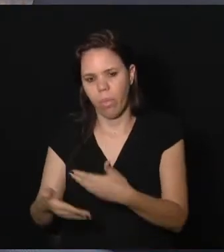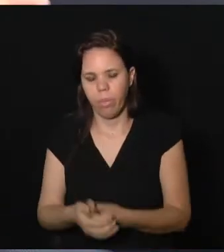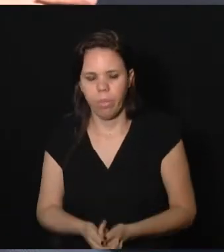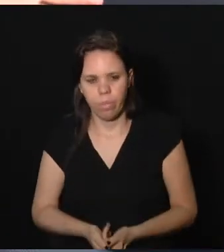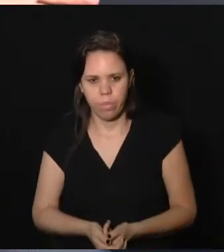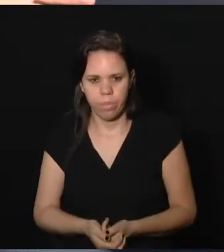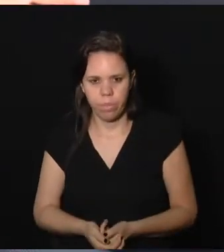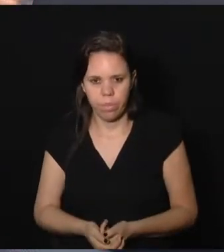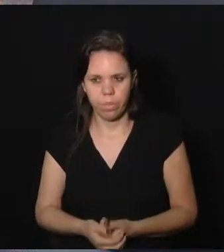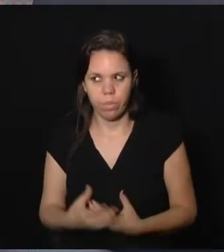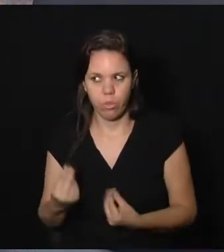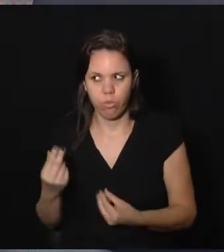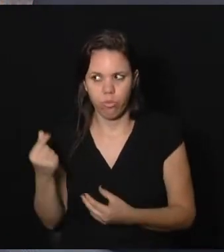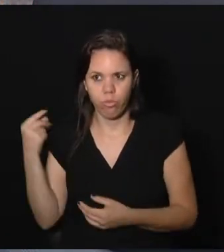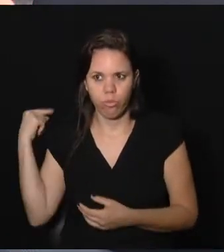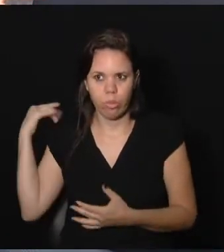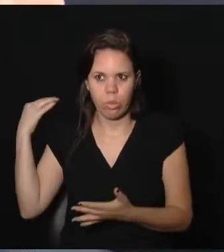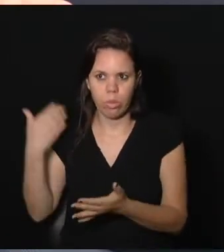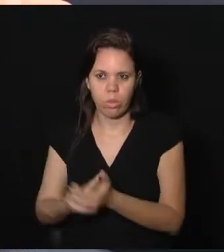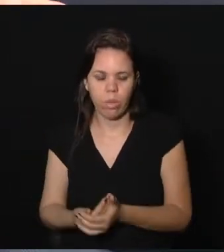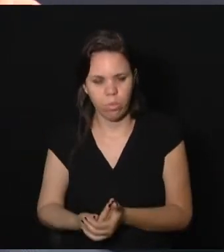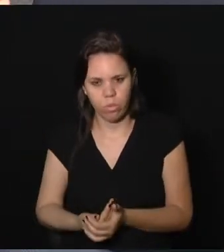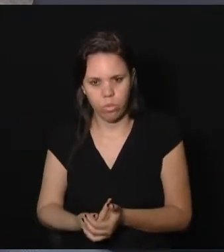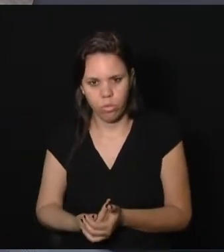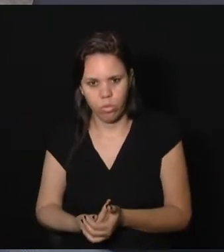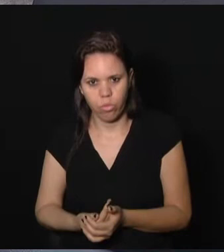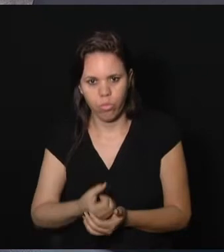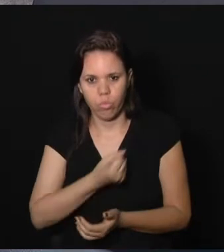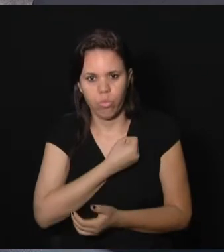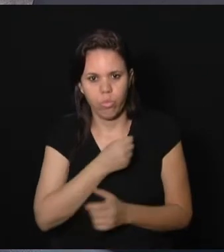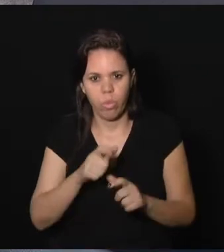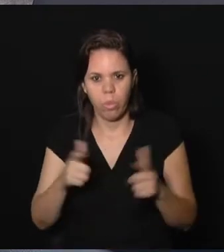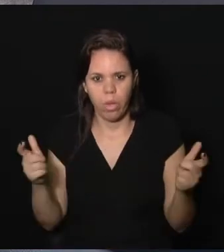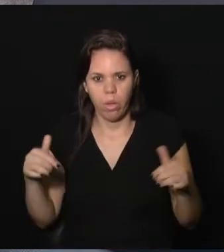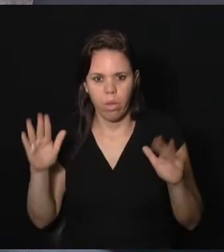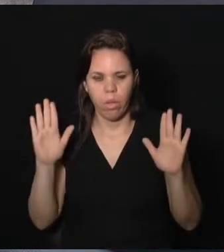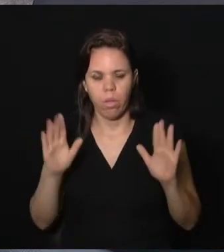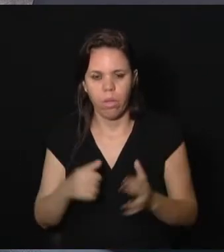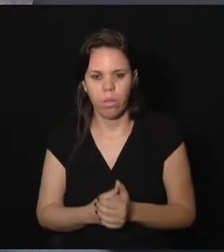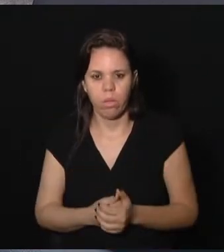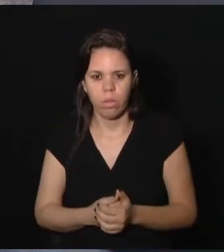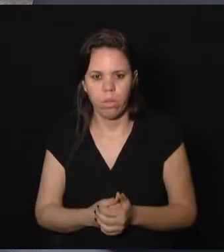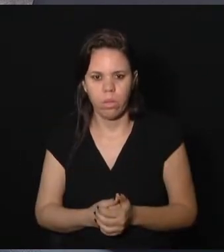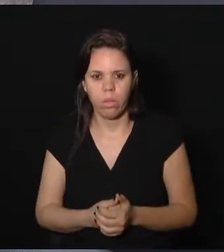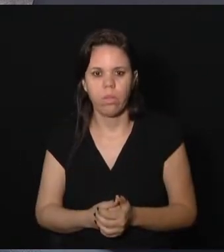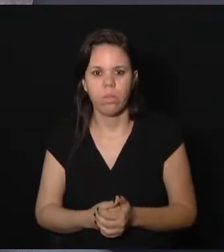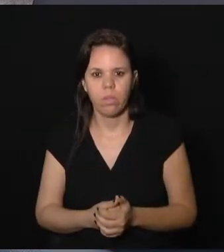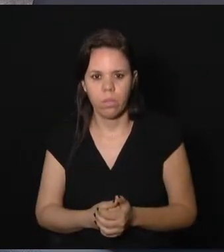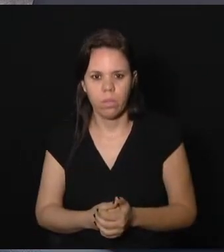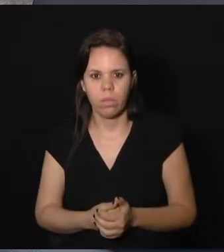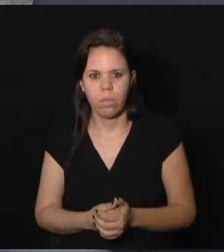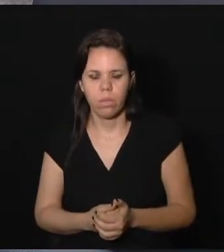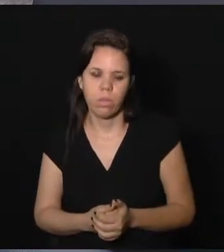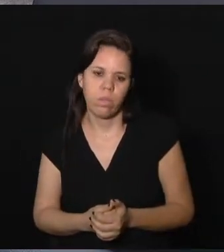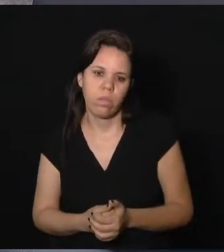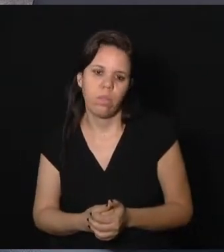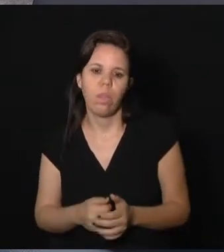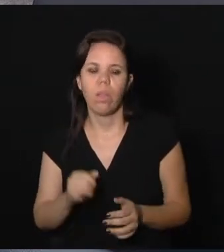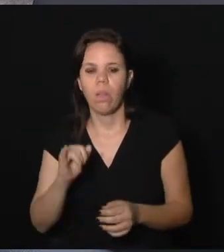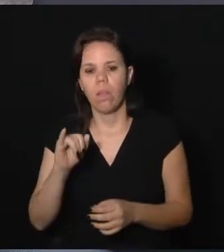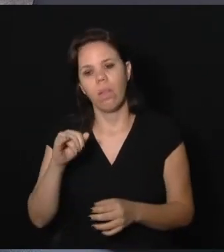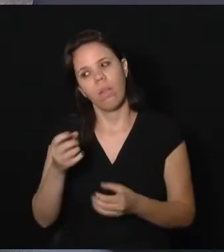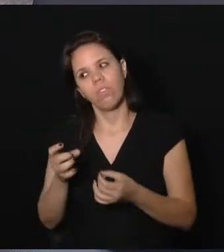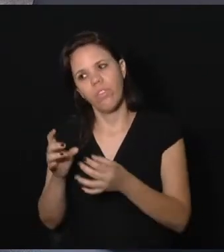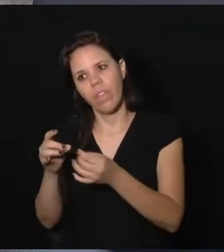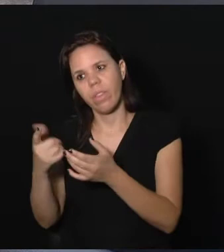e há bastante tempo, que os números maiores sempre são o de importação, né? Importação é importante,